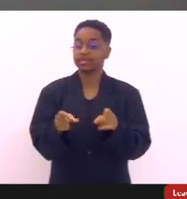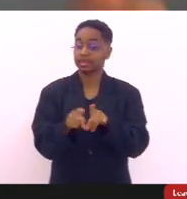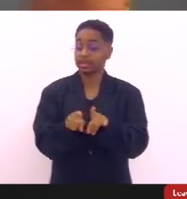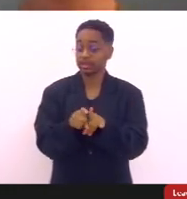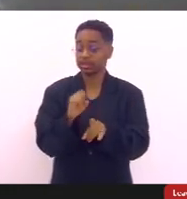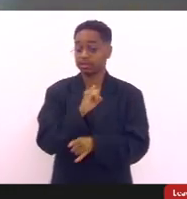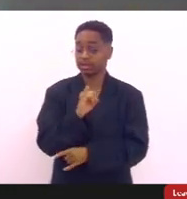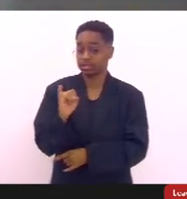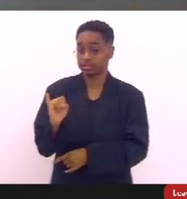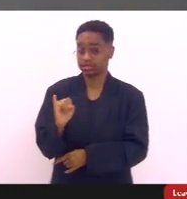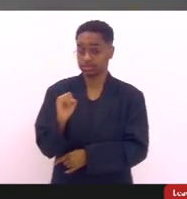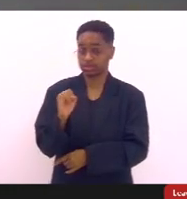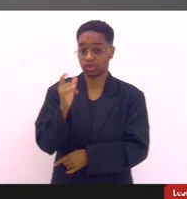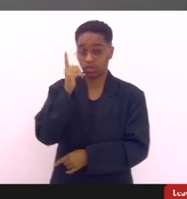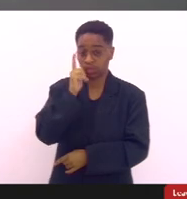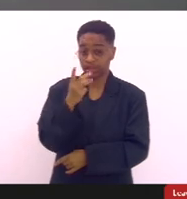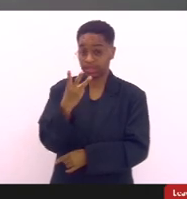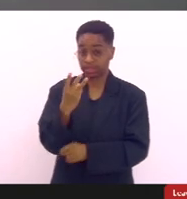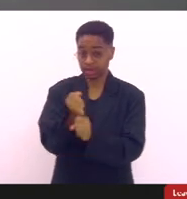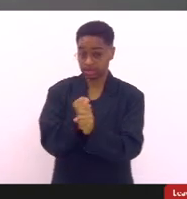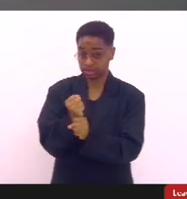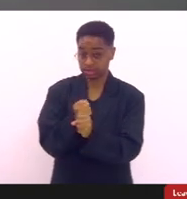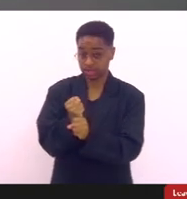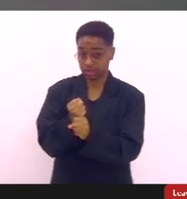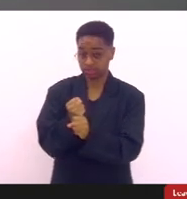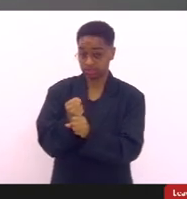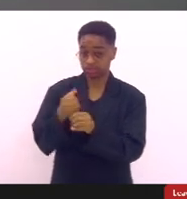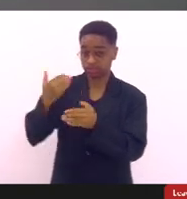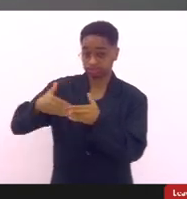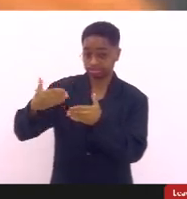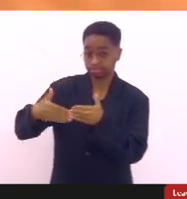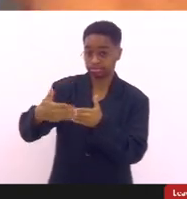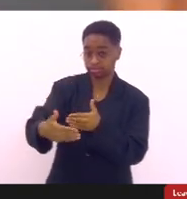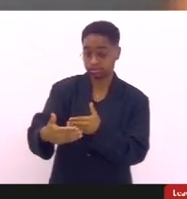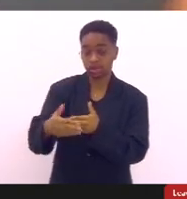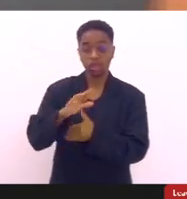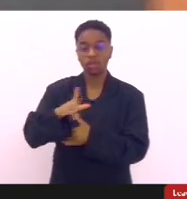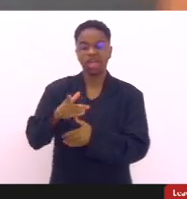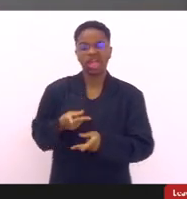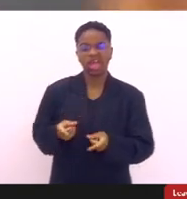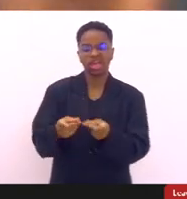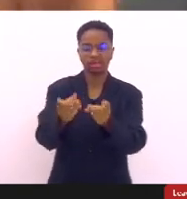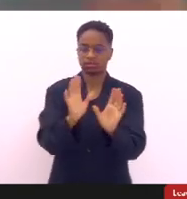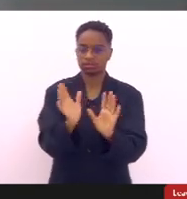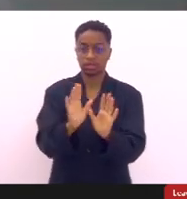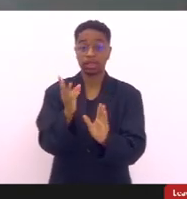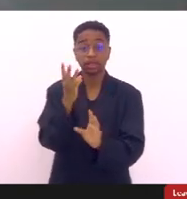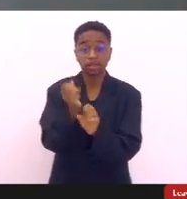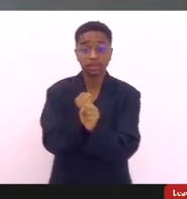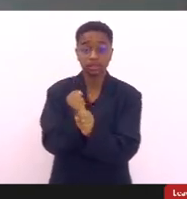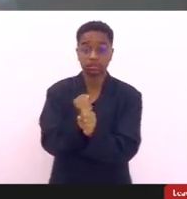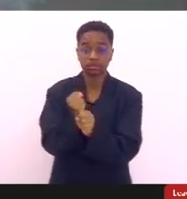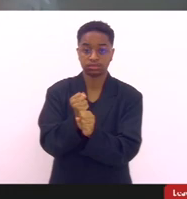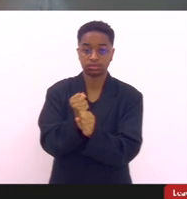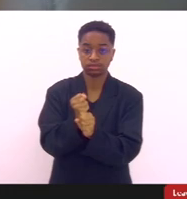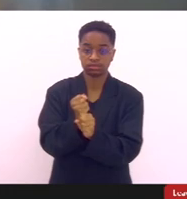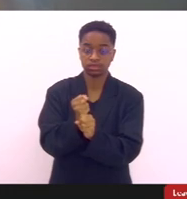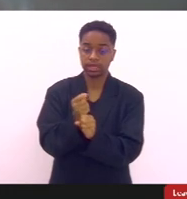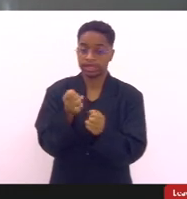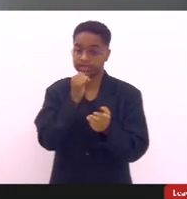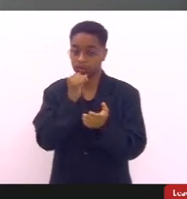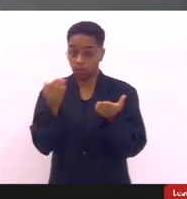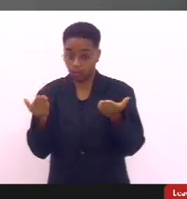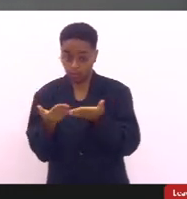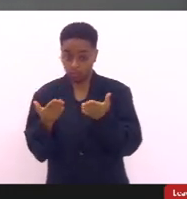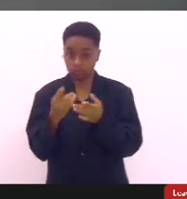se fizer 3 anos seguidos de screening de massa, não é para fazer a vida toda, é 3 anos. Faz hoje,